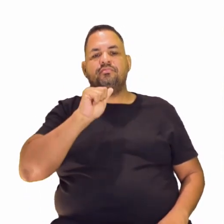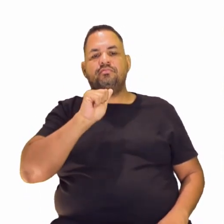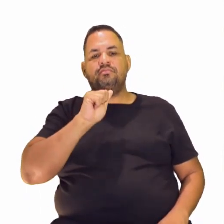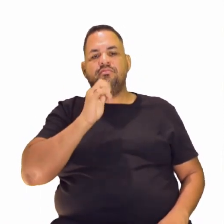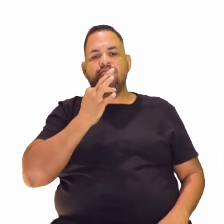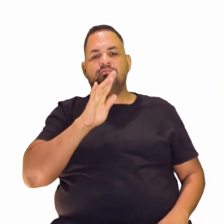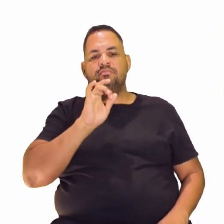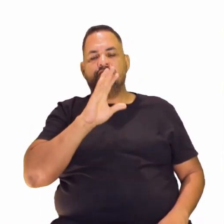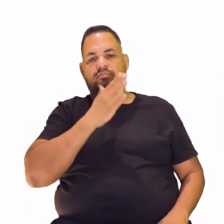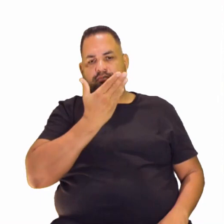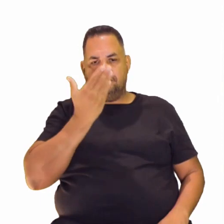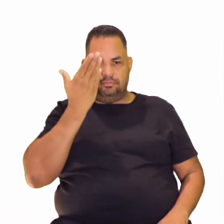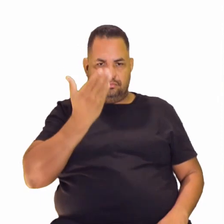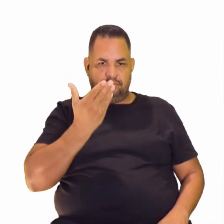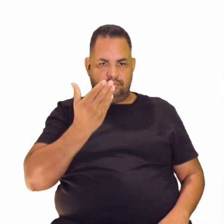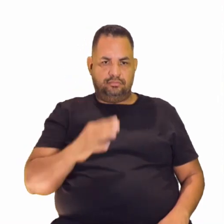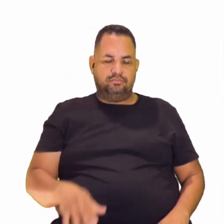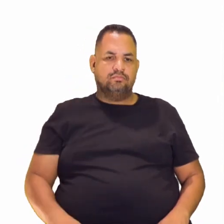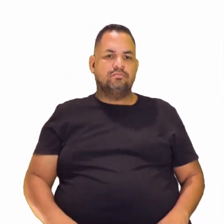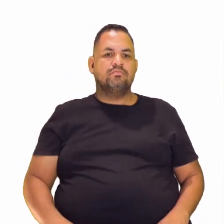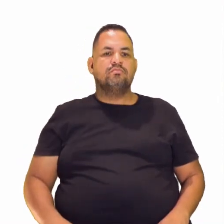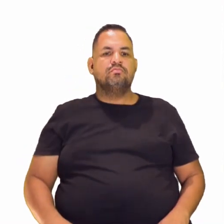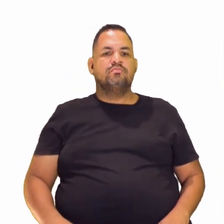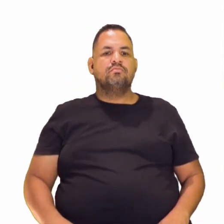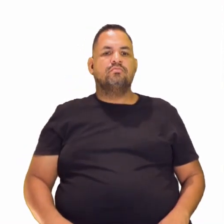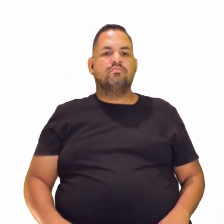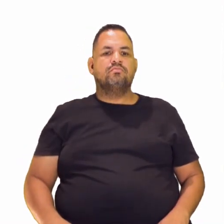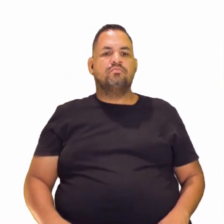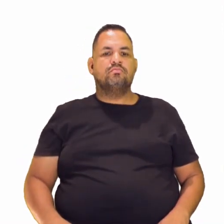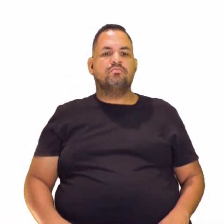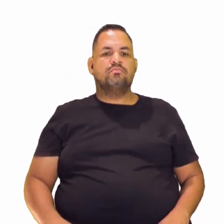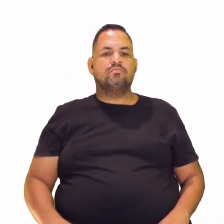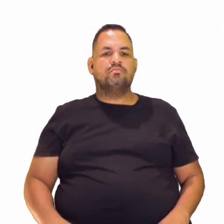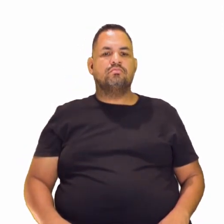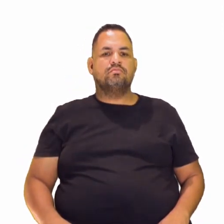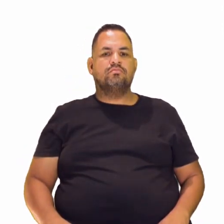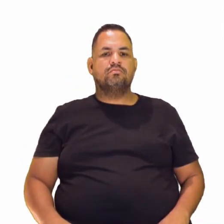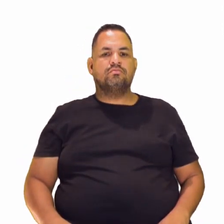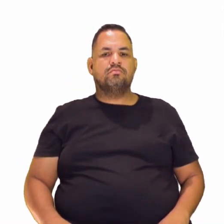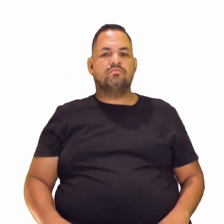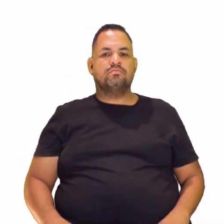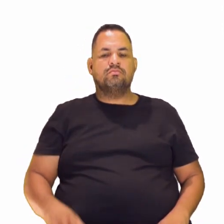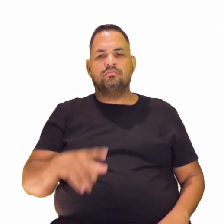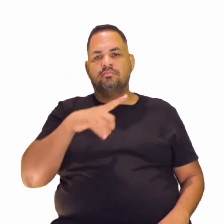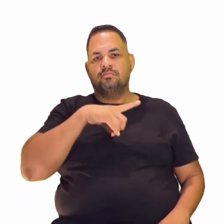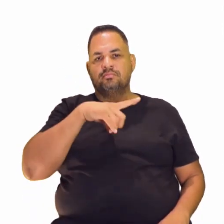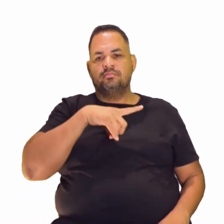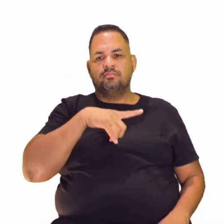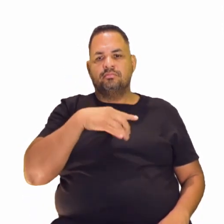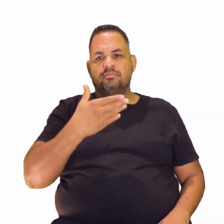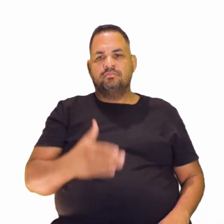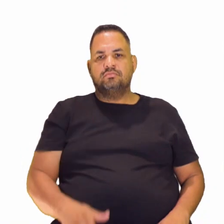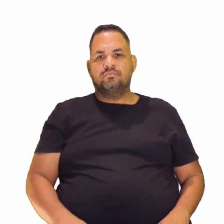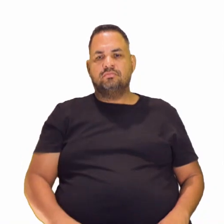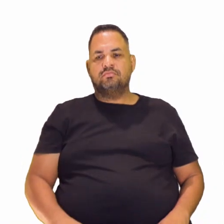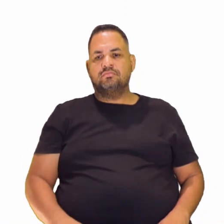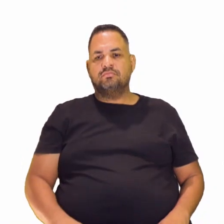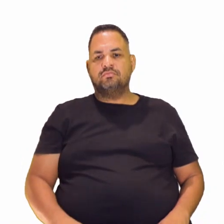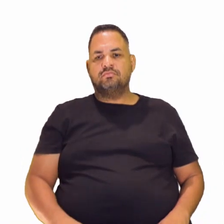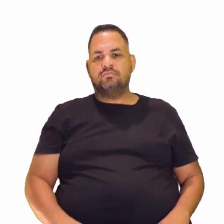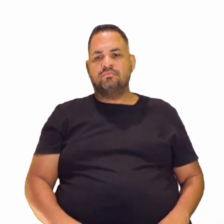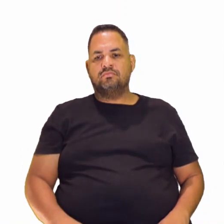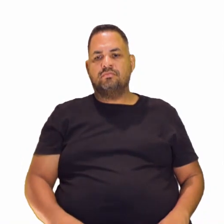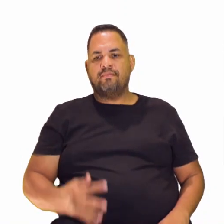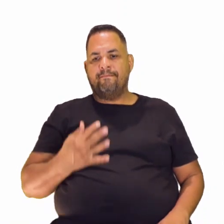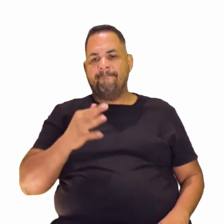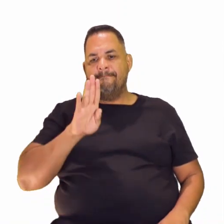que são as maracas indígenas que eles também usam, né? E tem aqui também o berimbau,